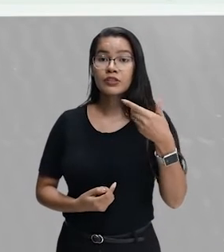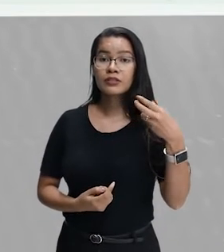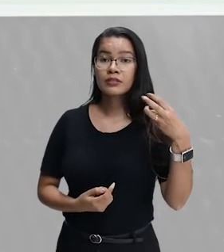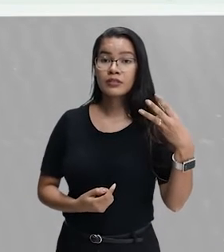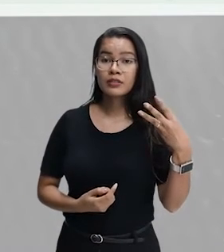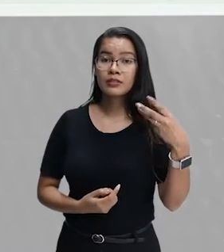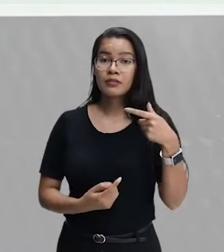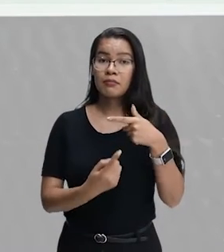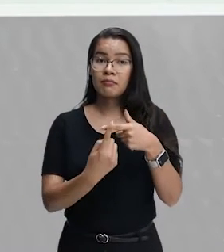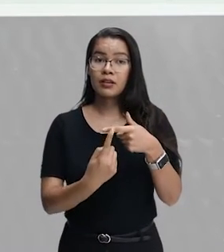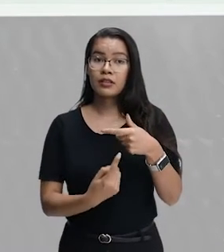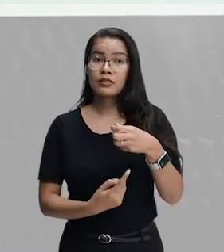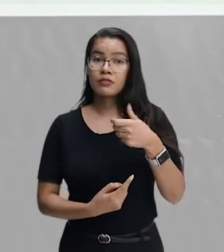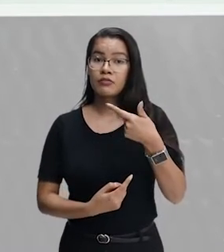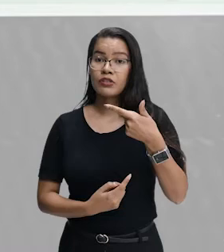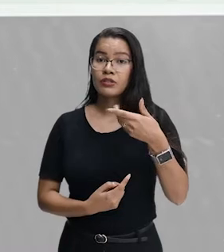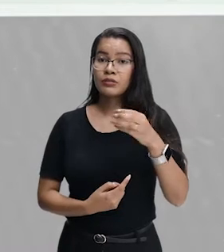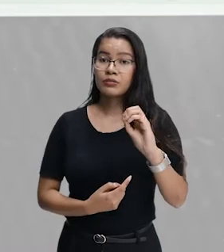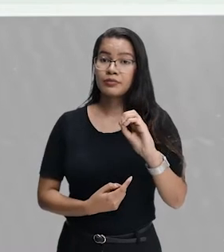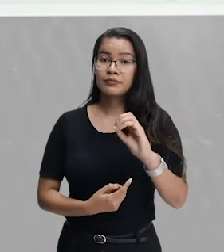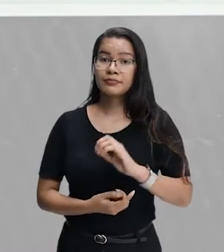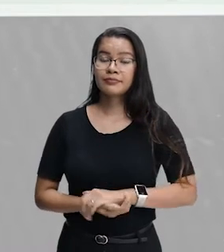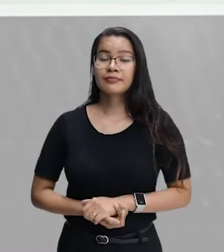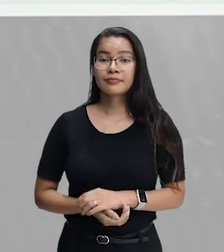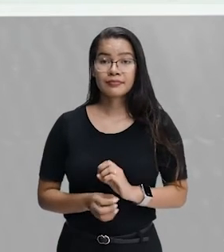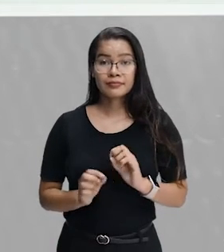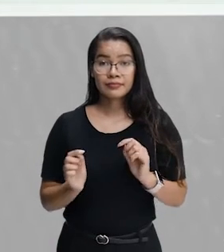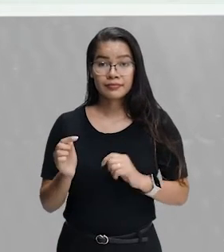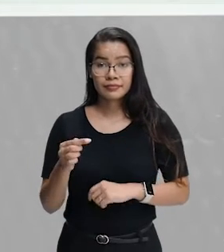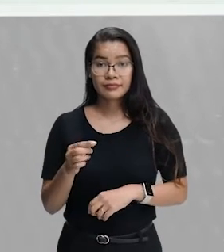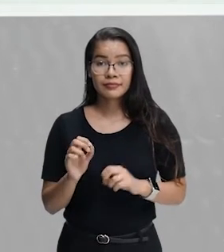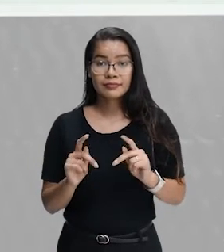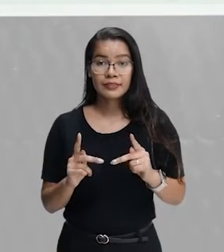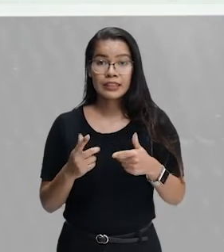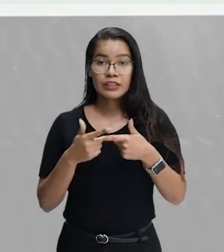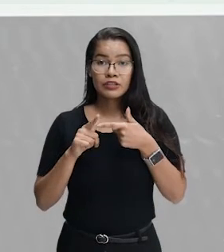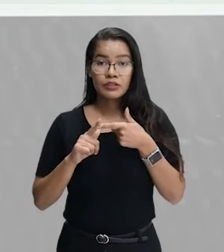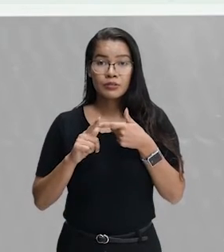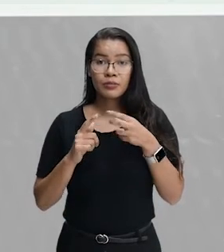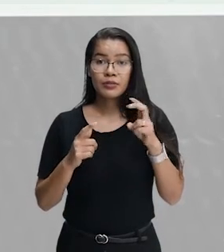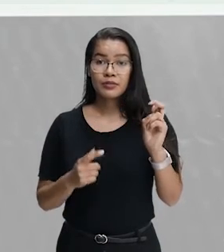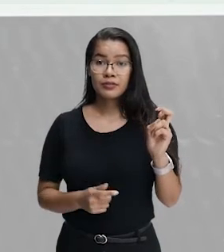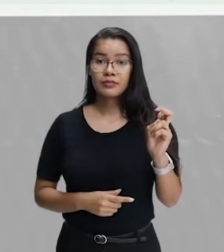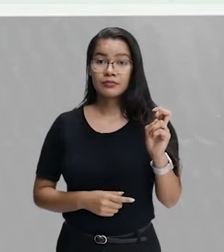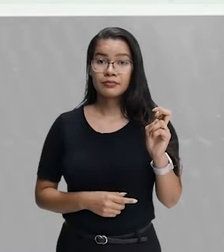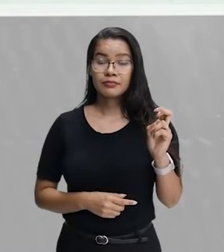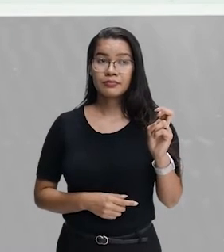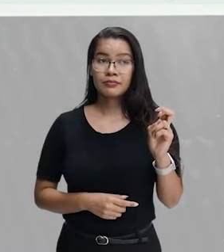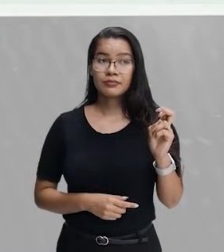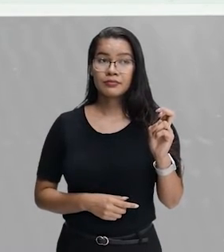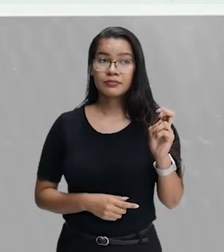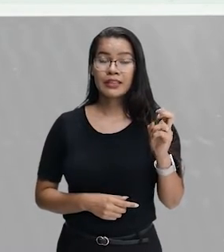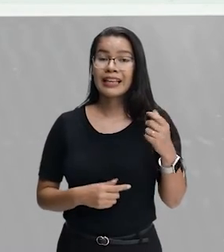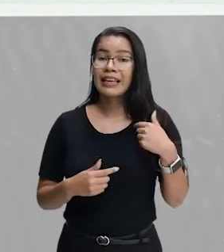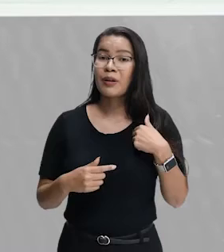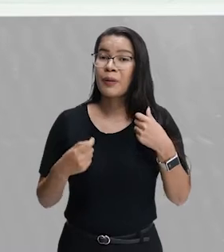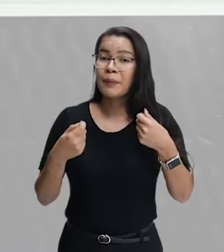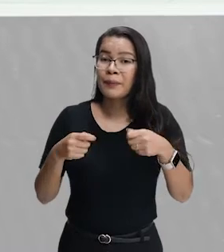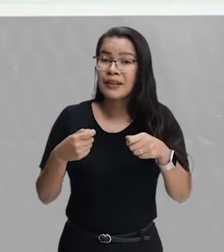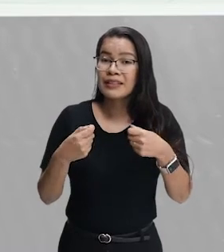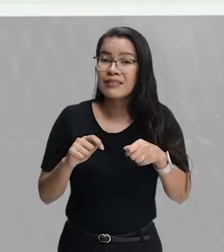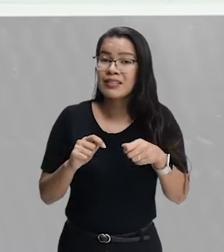23, somado com 20. É isso? Dividido por 5. Eu